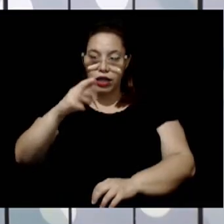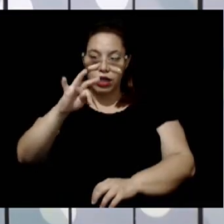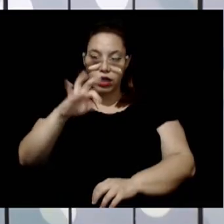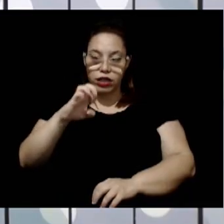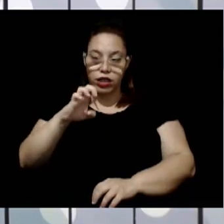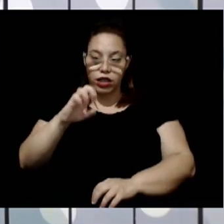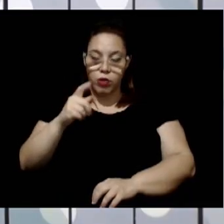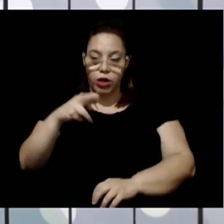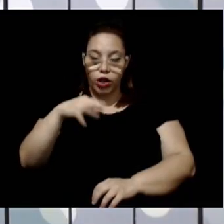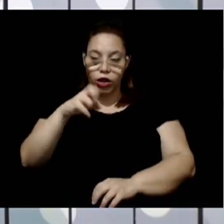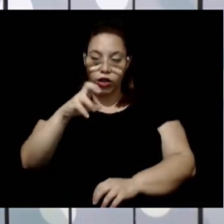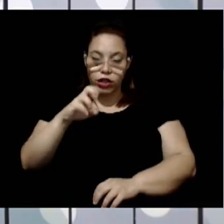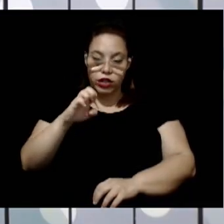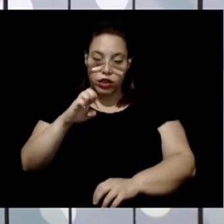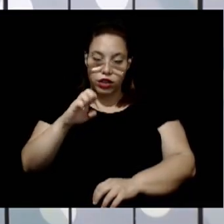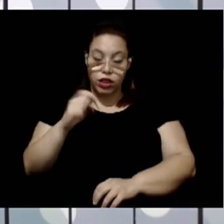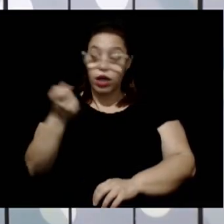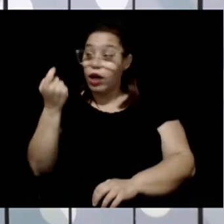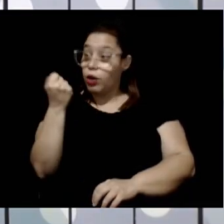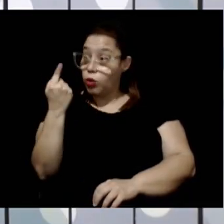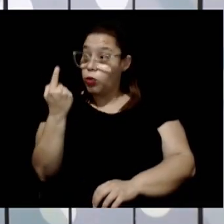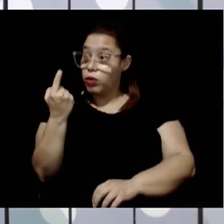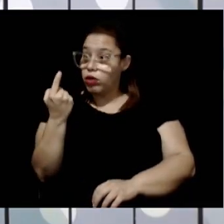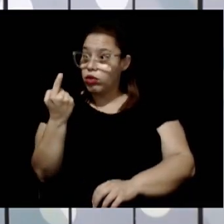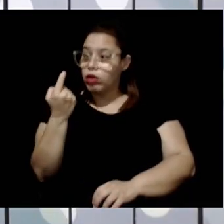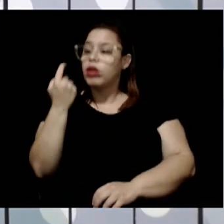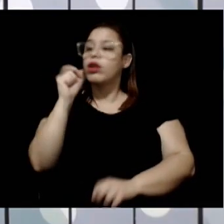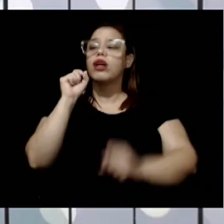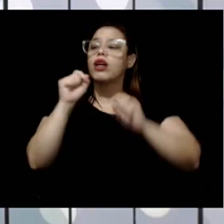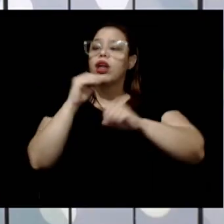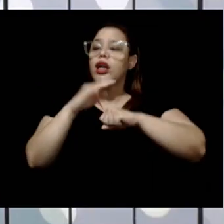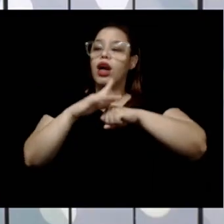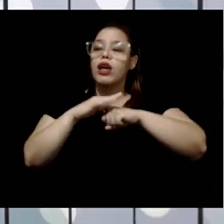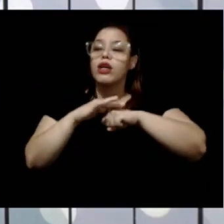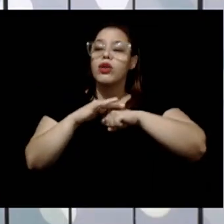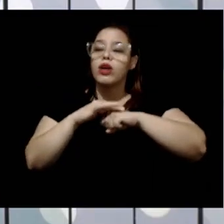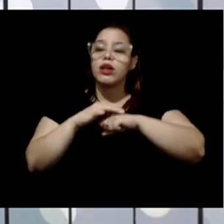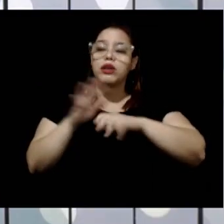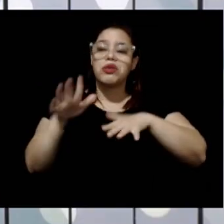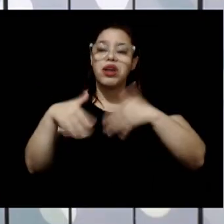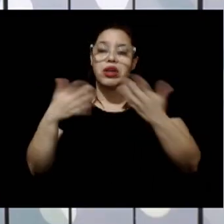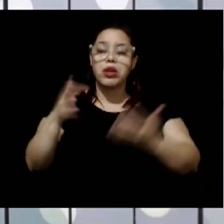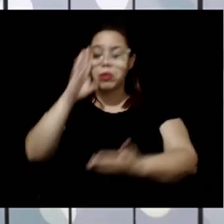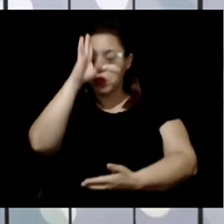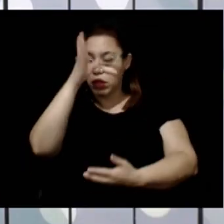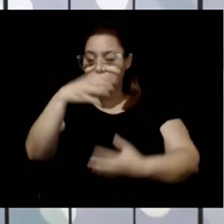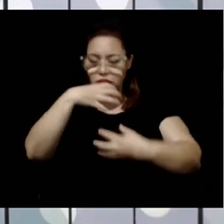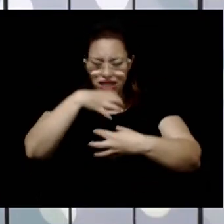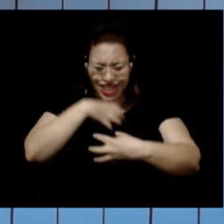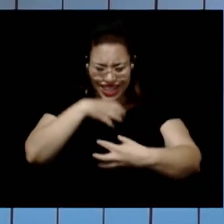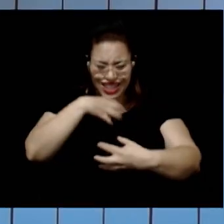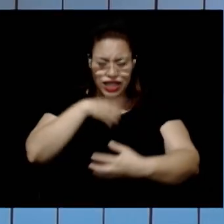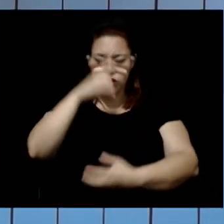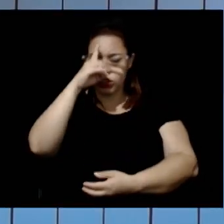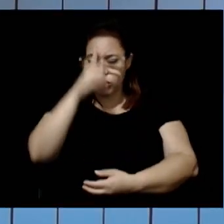senhor explicasse, então, o que é essa doença, quais são os principais sintomas, diagnóstico.